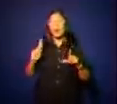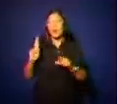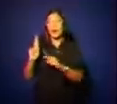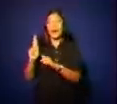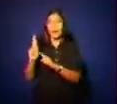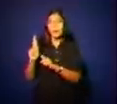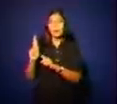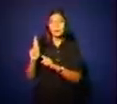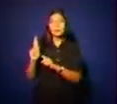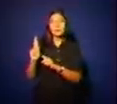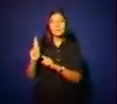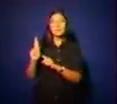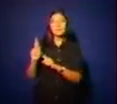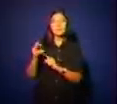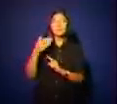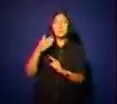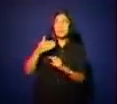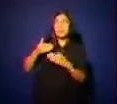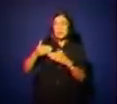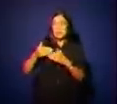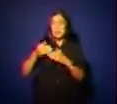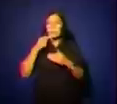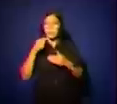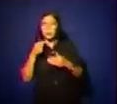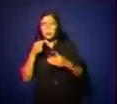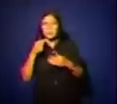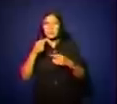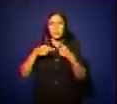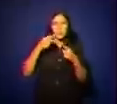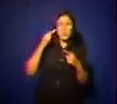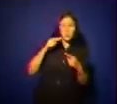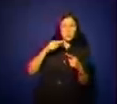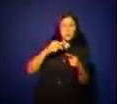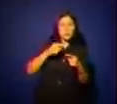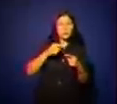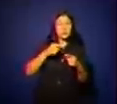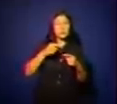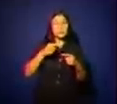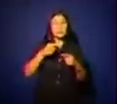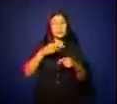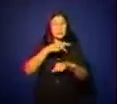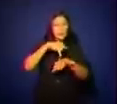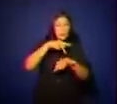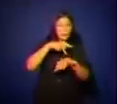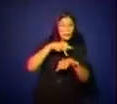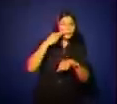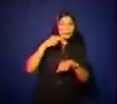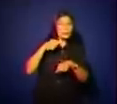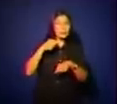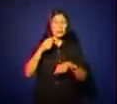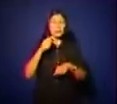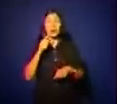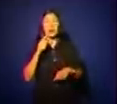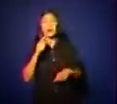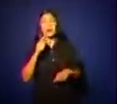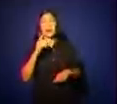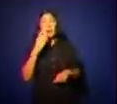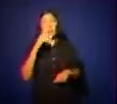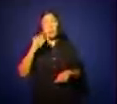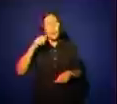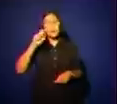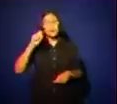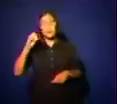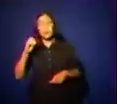na nossa visão se ele tivesse acompanhado O que aconteceu com as outras moedas emergentes deveria estar em torno de 4,80 em torno desses